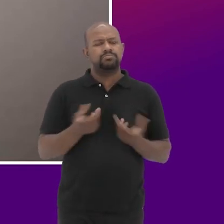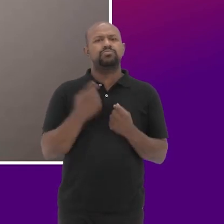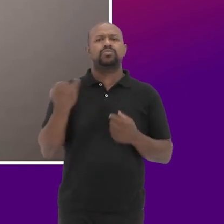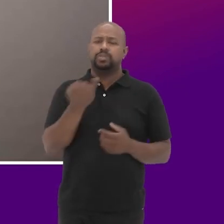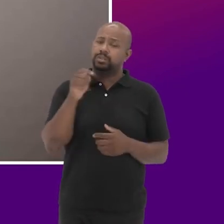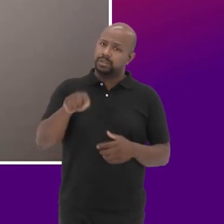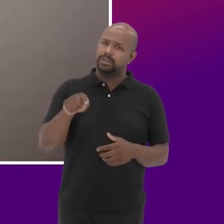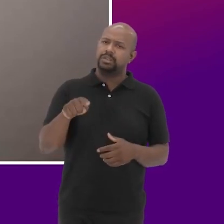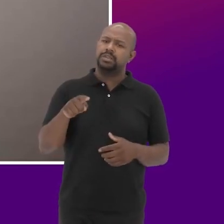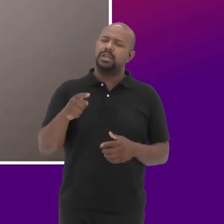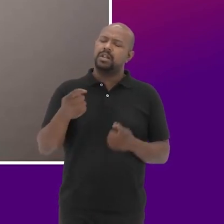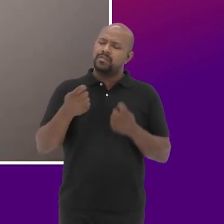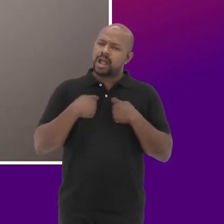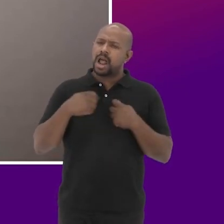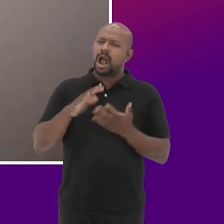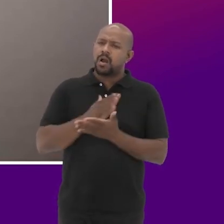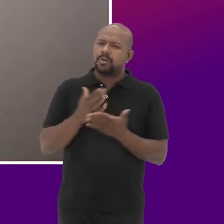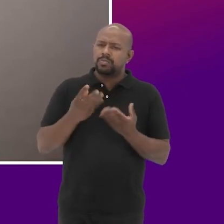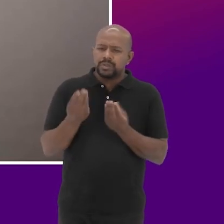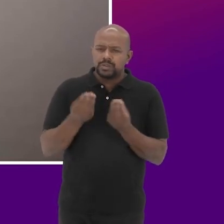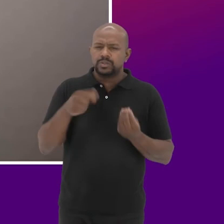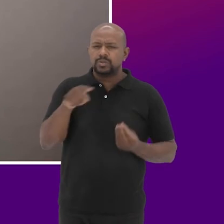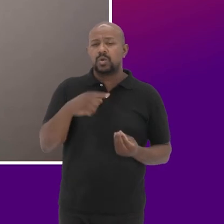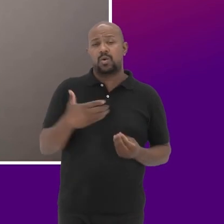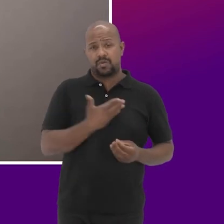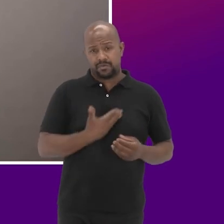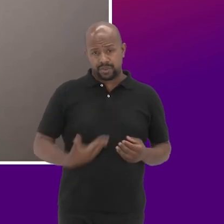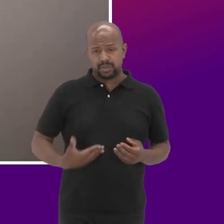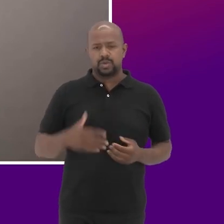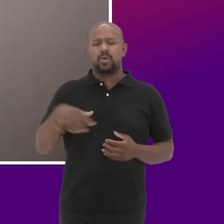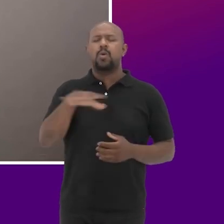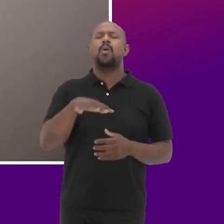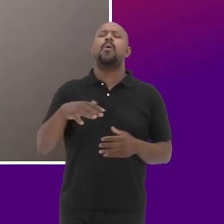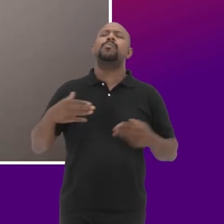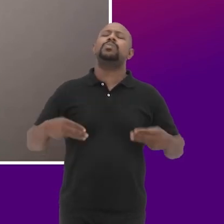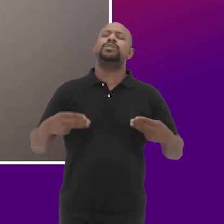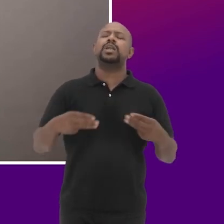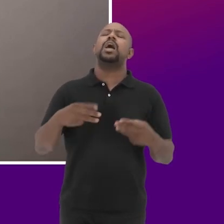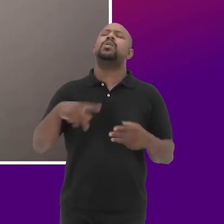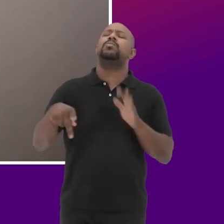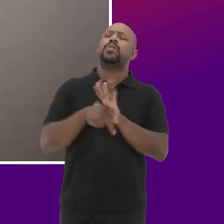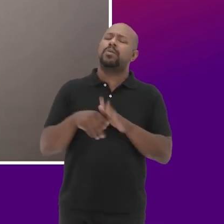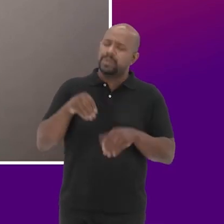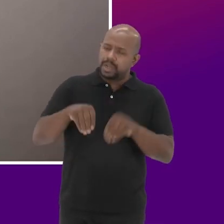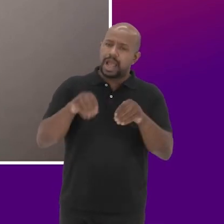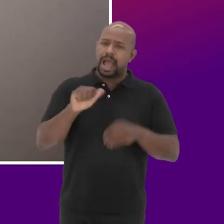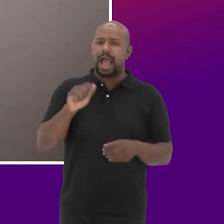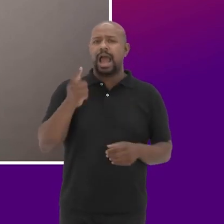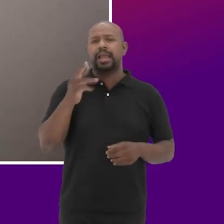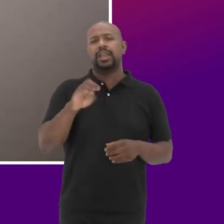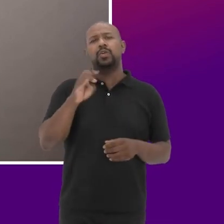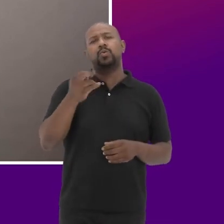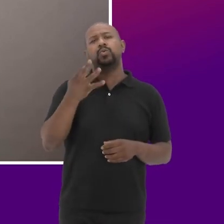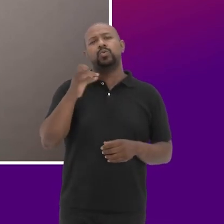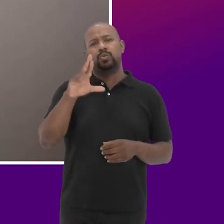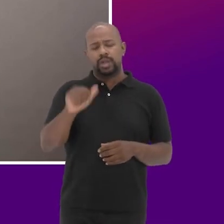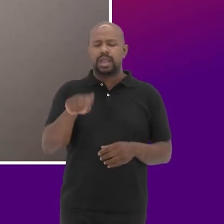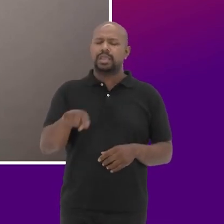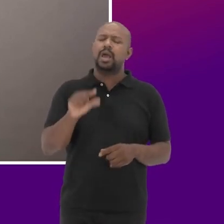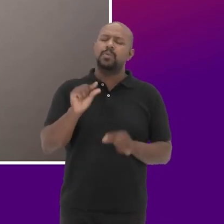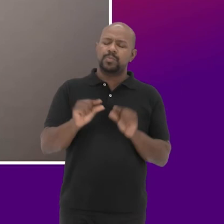para os ONGs. Também estamos fazendo alguma coisa junto com os governos, com o Ministério da Agricultura, que quer um